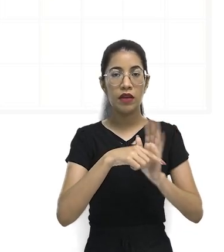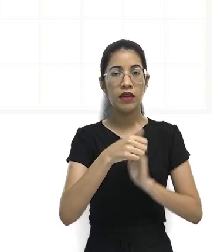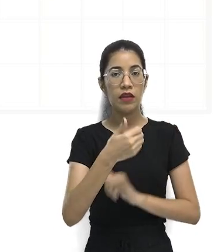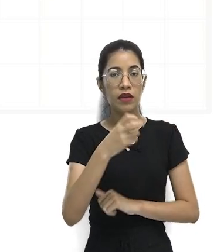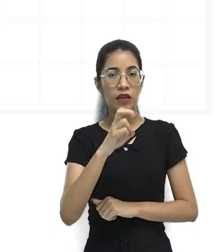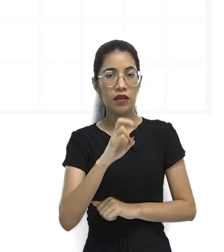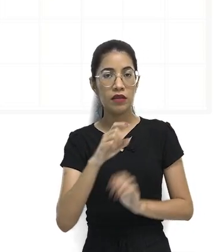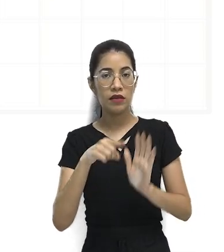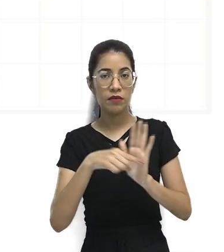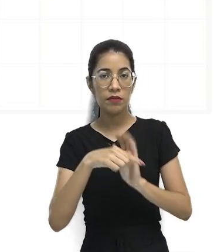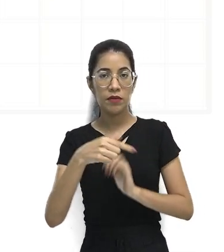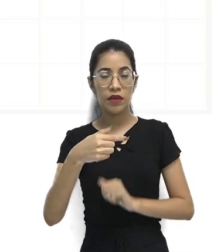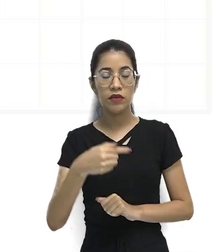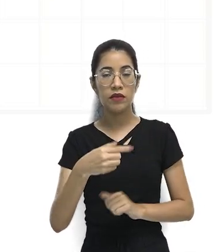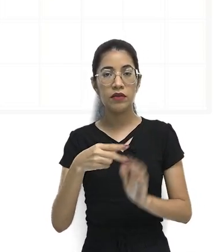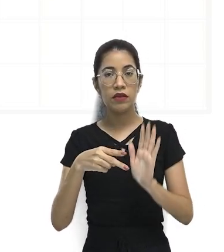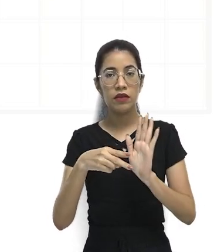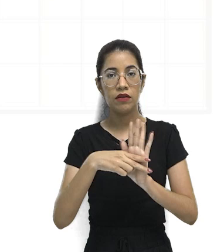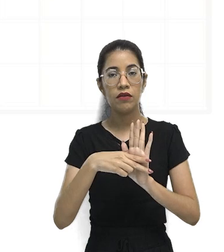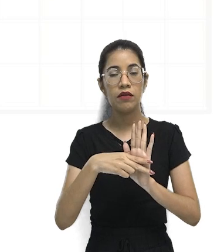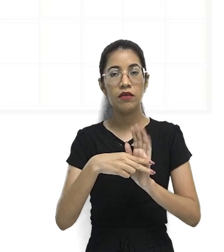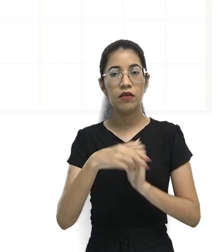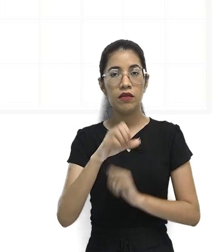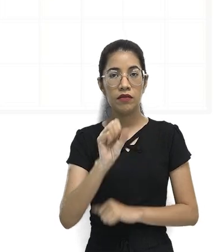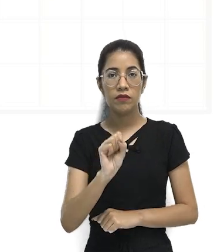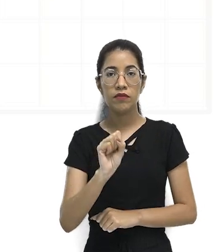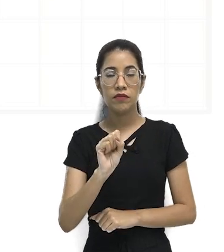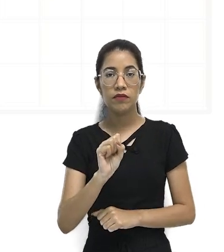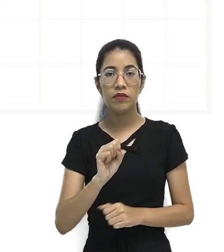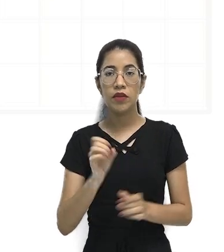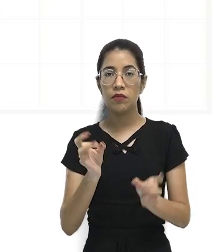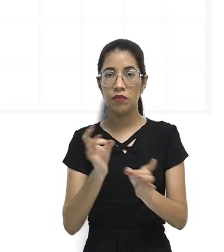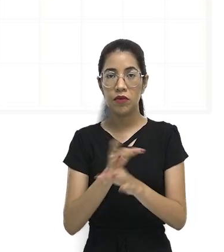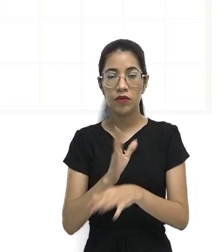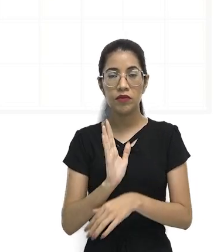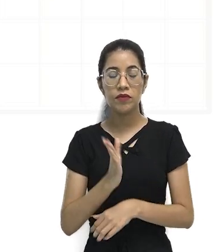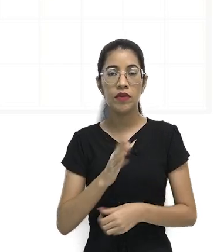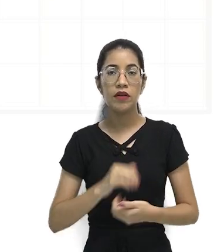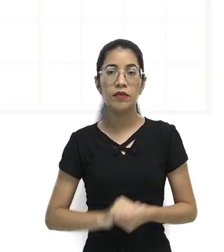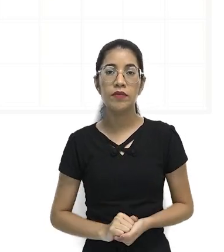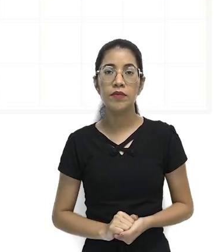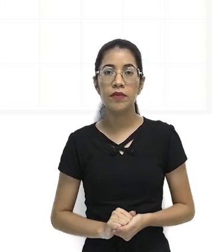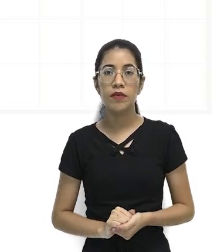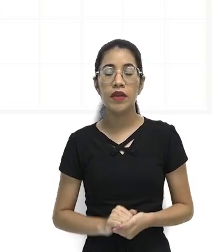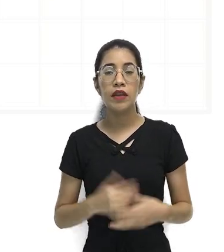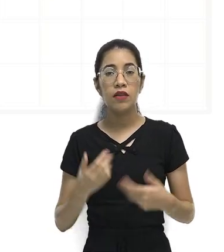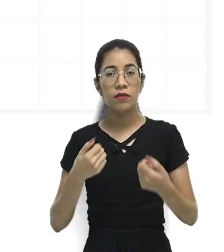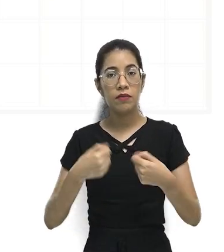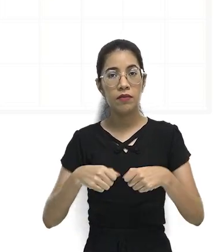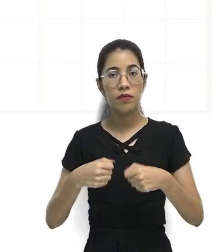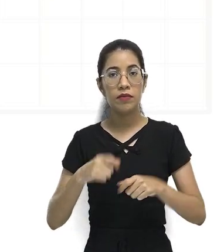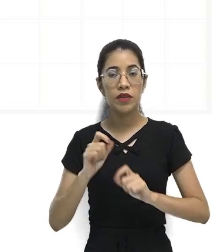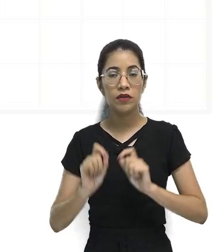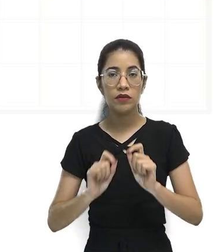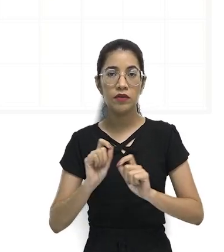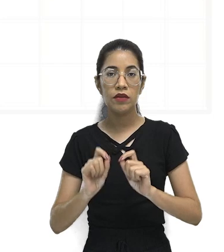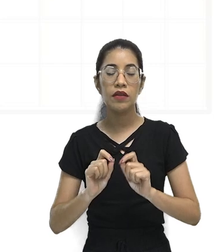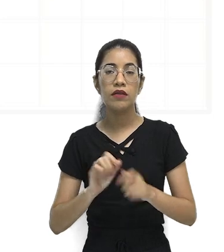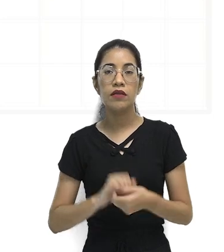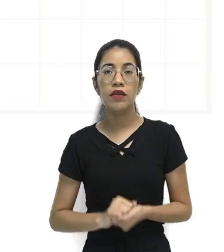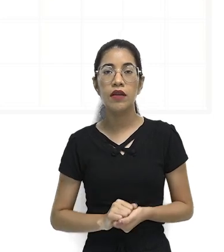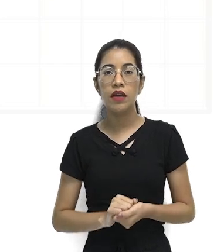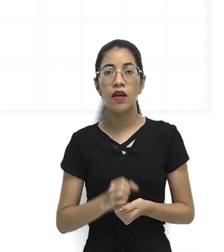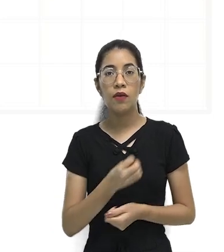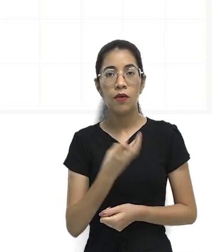15 menos 7, que é igual a 8. Fechou. Então, eu preciso